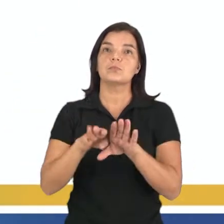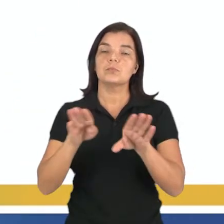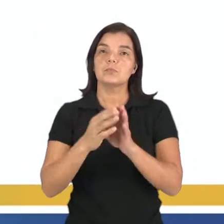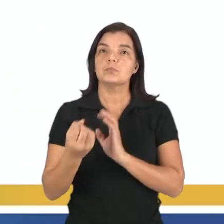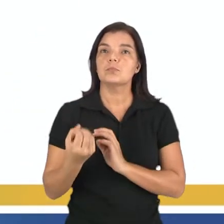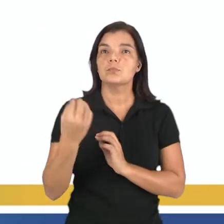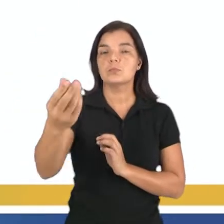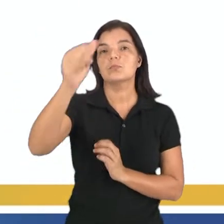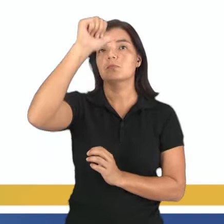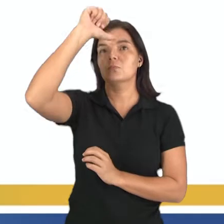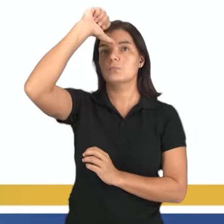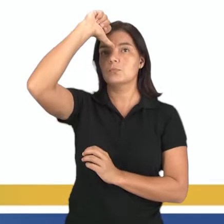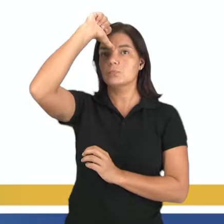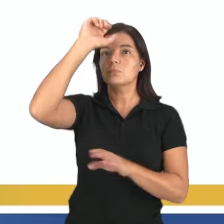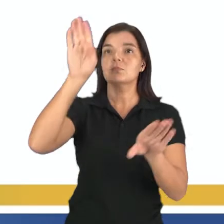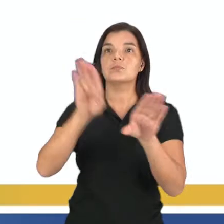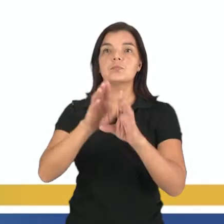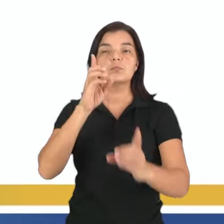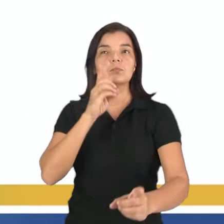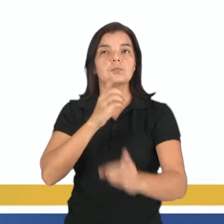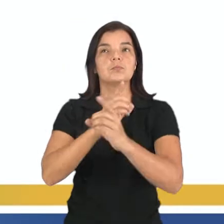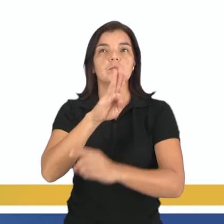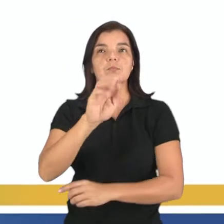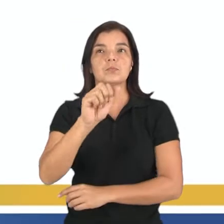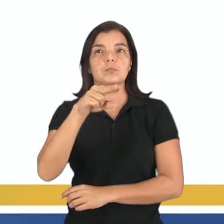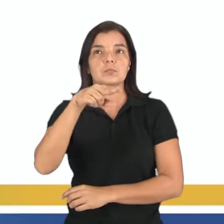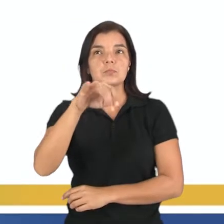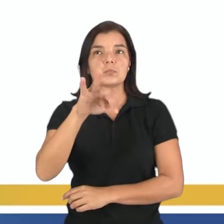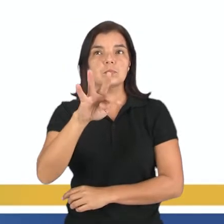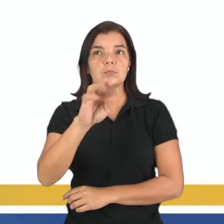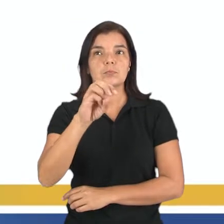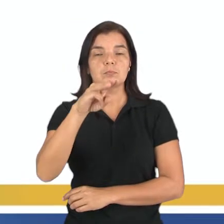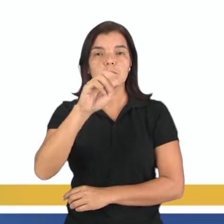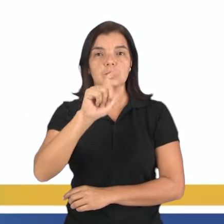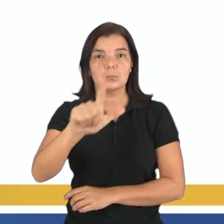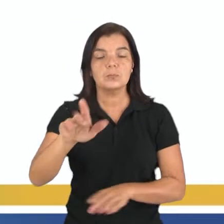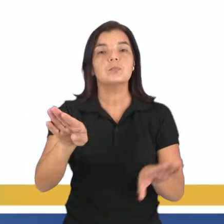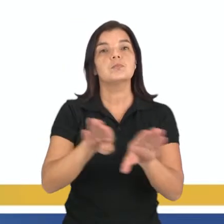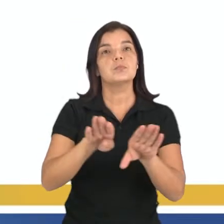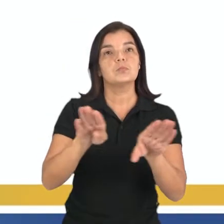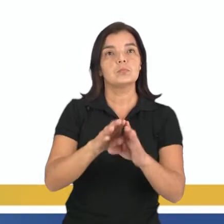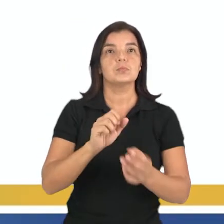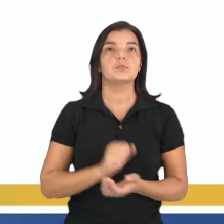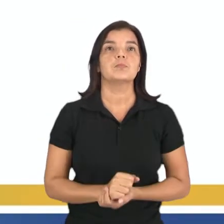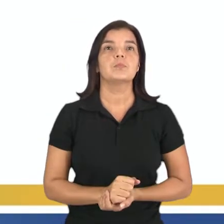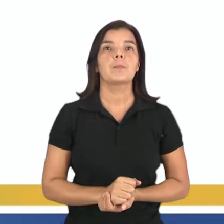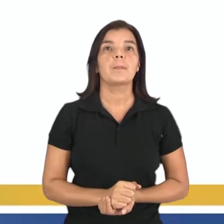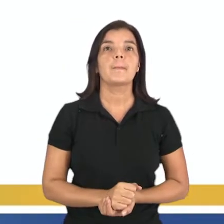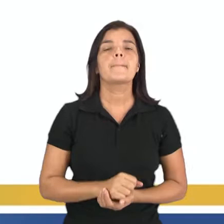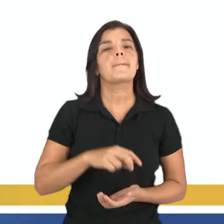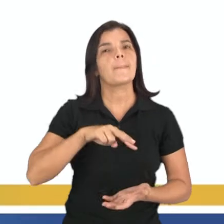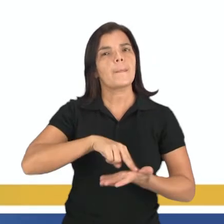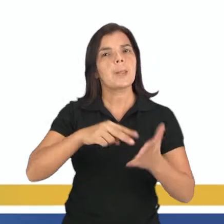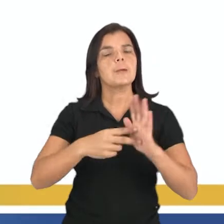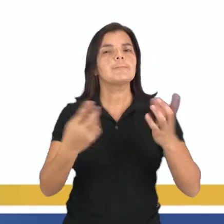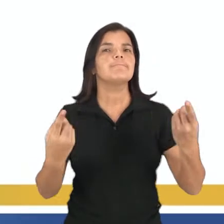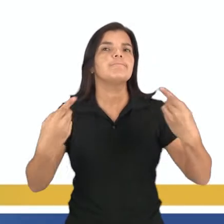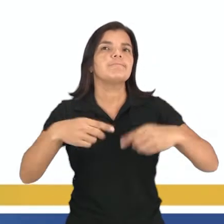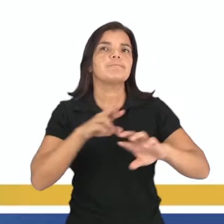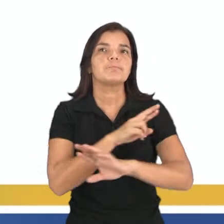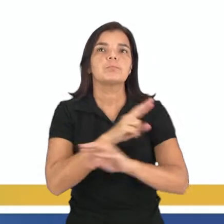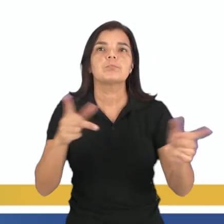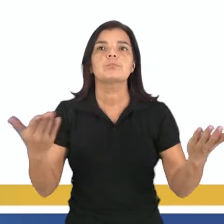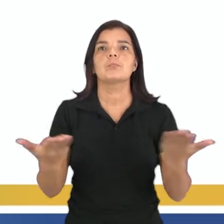viagem à Índia, se depararam com badminton ball, né, popularmente chamado de poona. Essa versão se difere